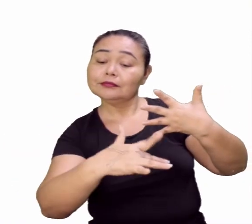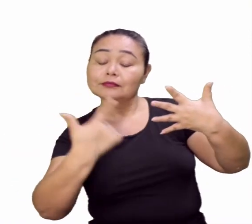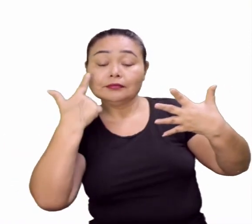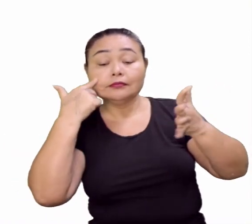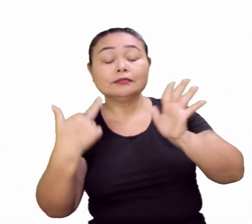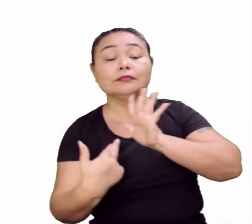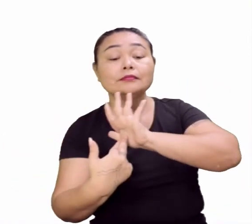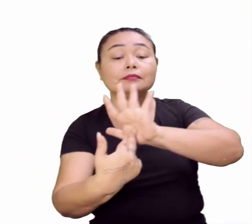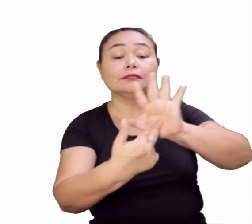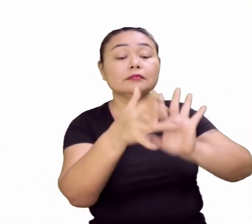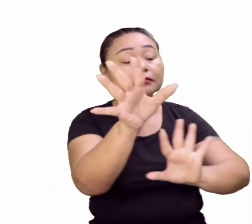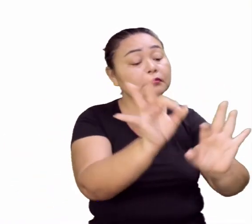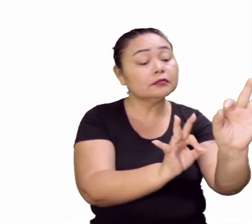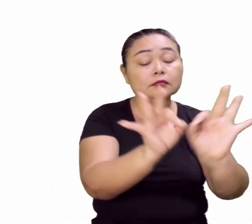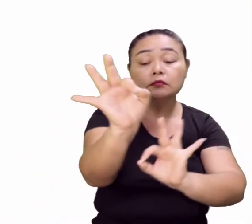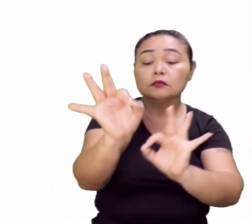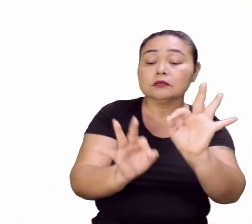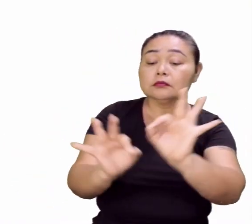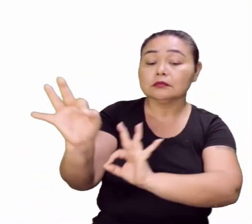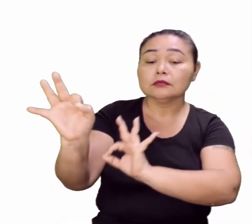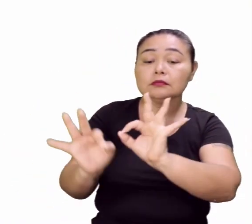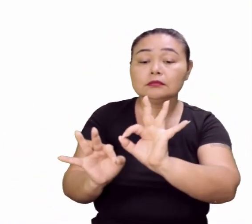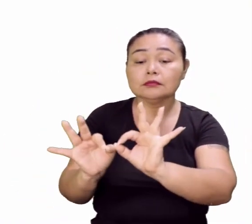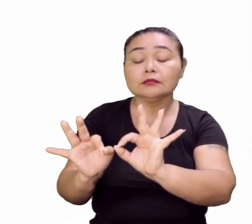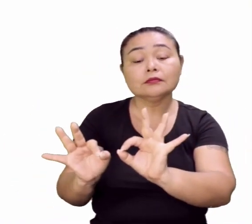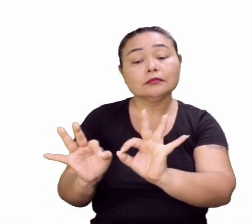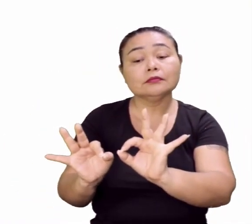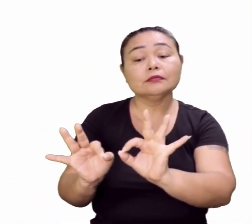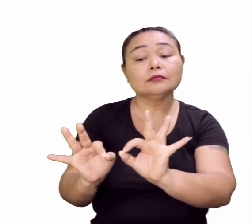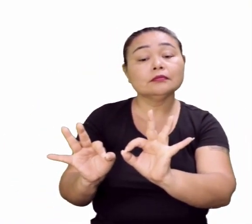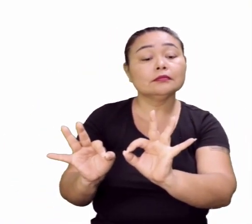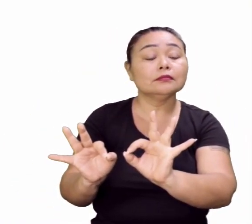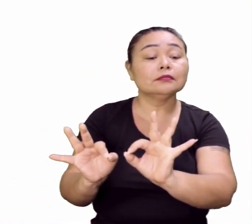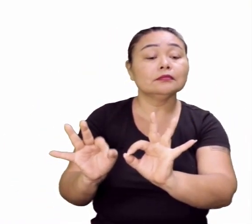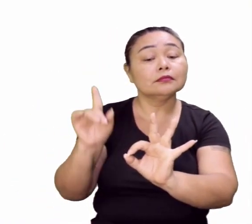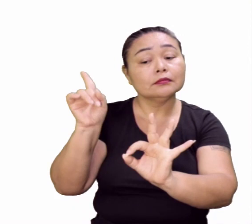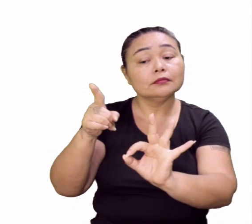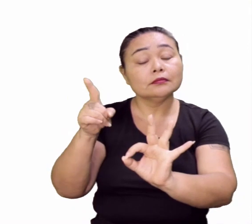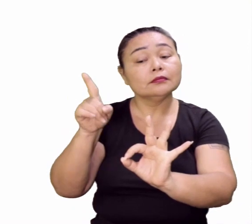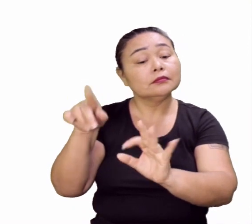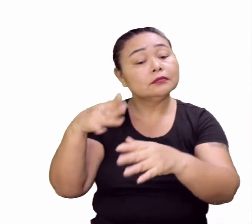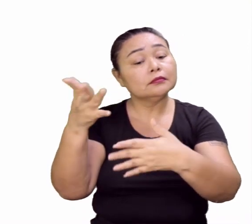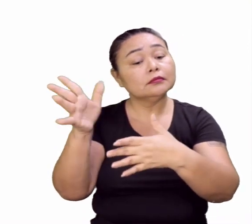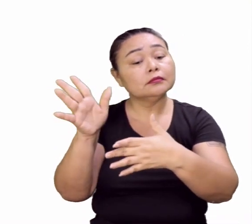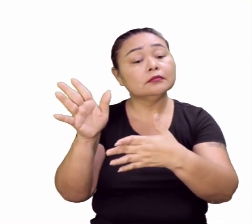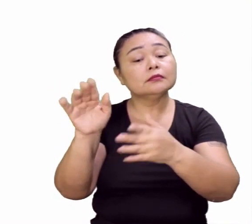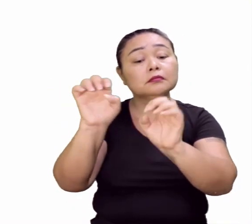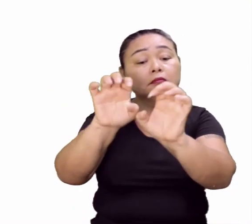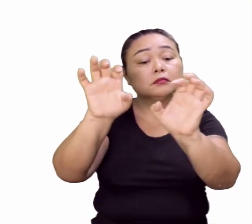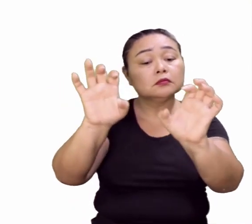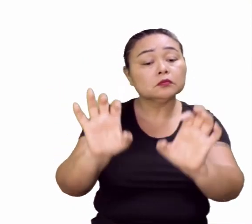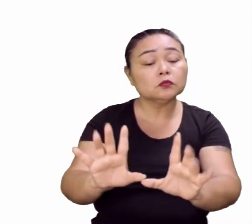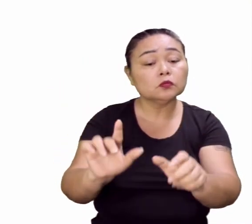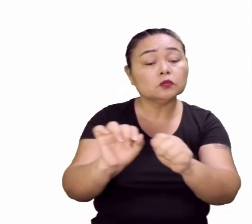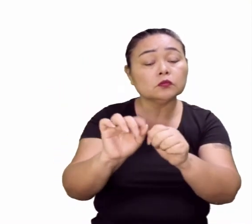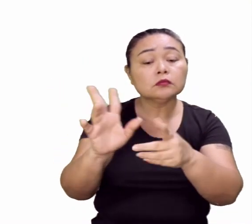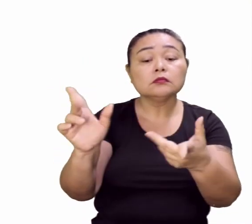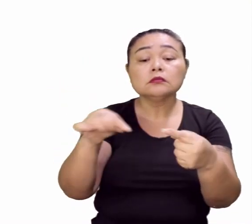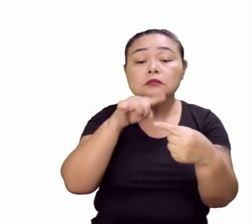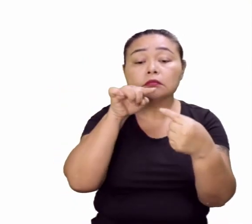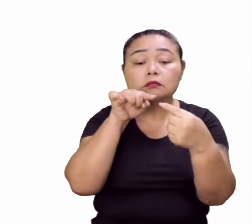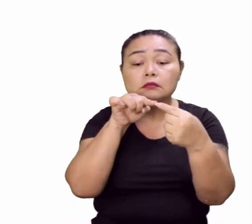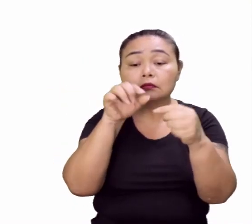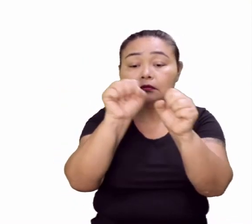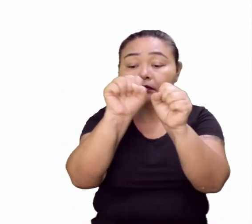de organização. Marca aí, ó, organização das cidades. Essas vão se estruturar de acordo com o